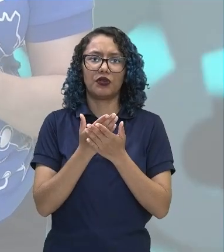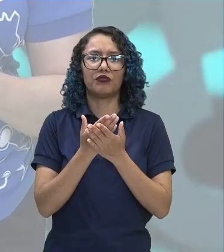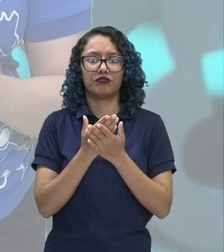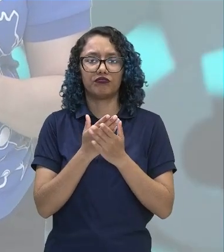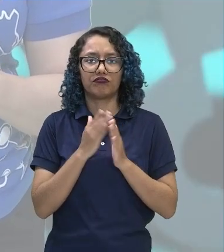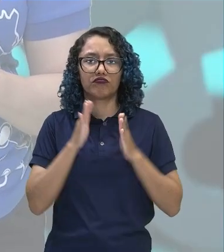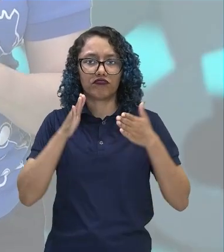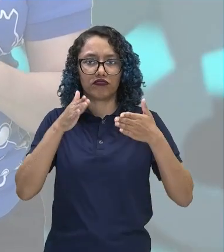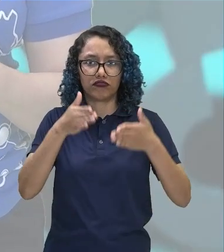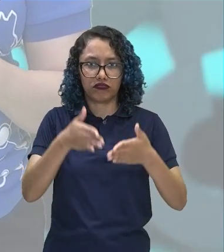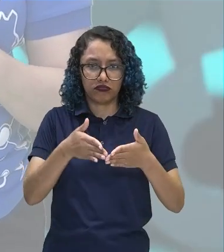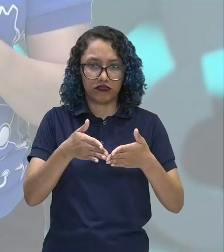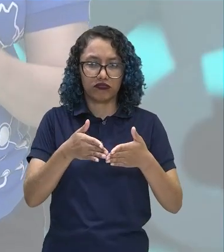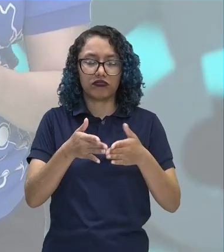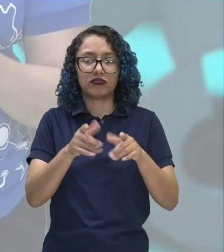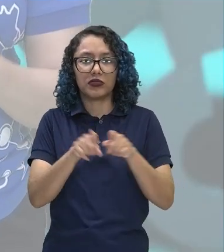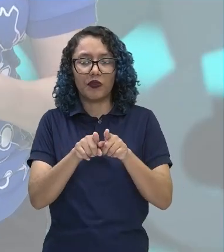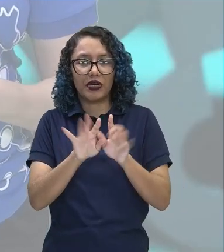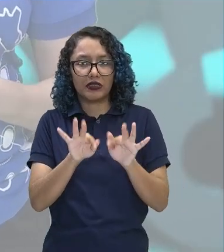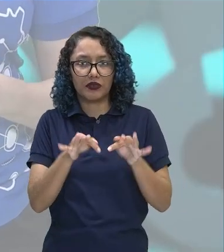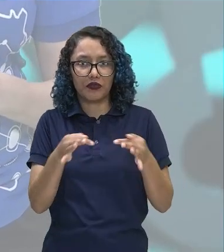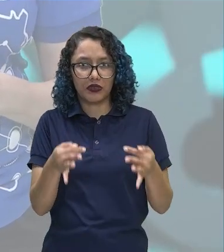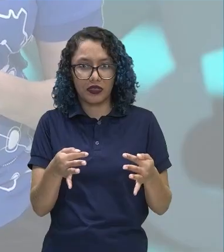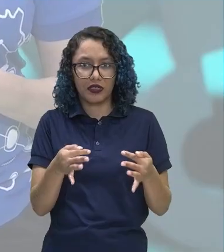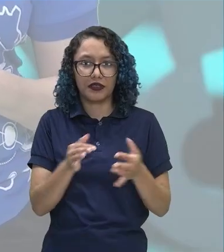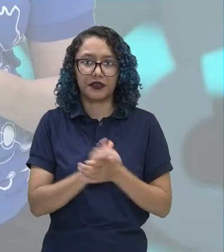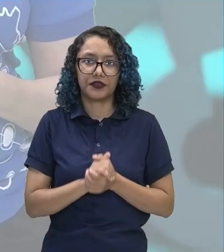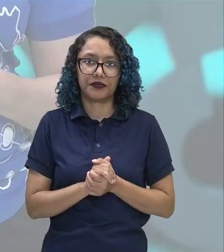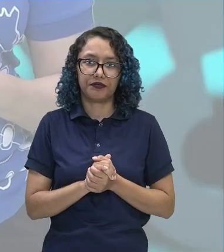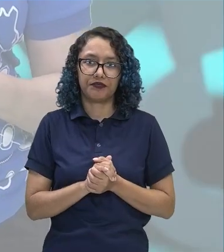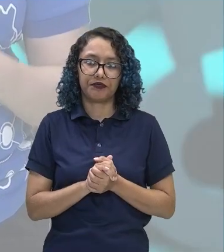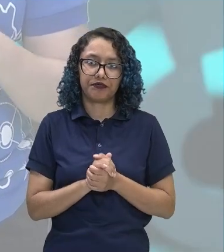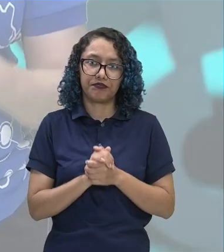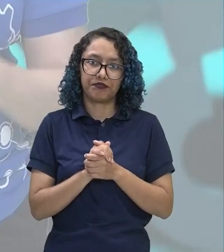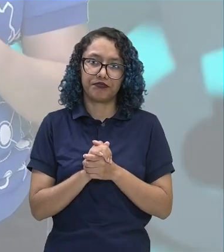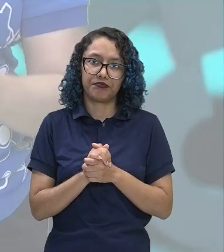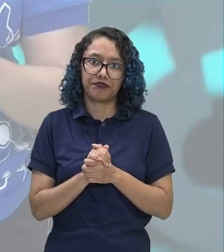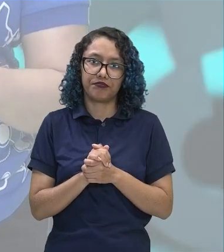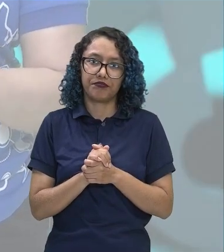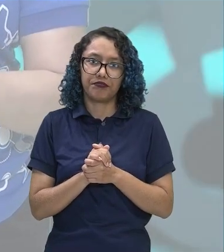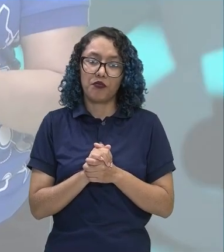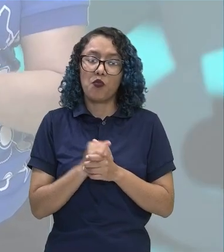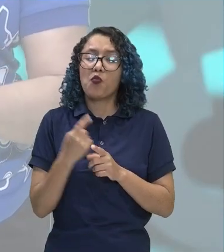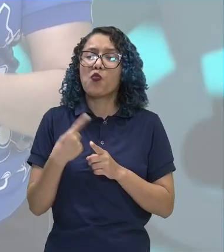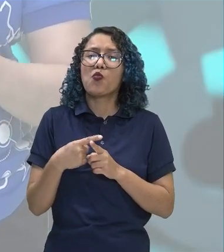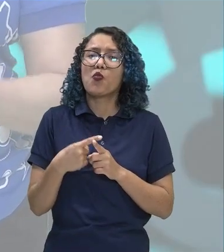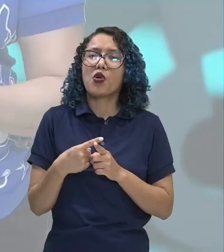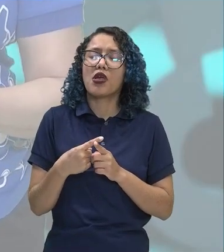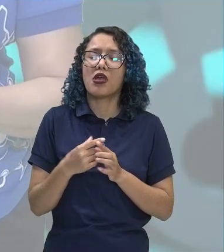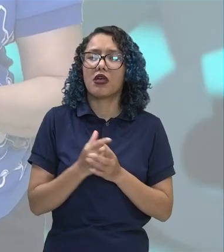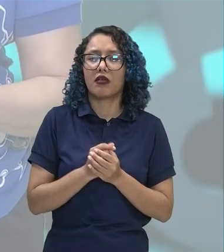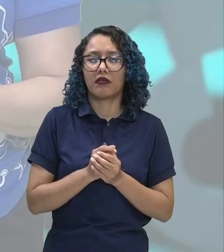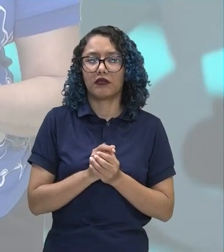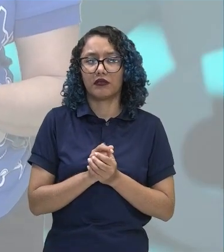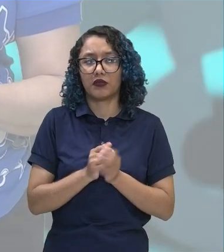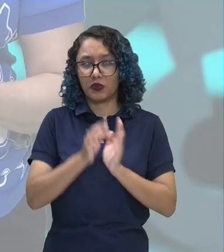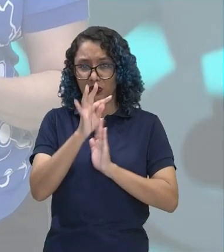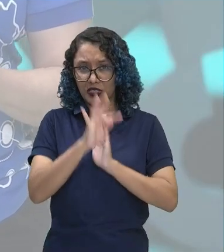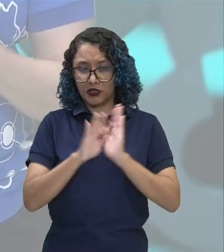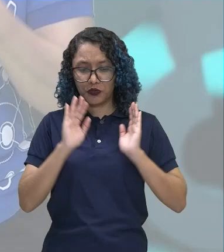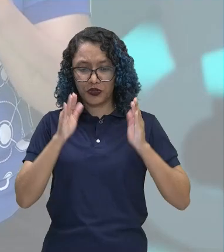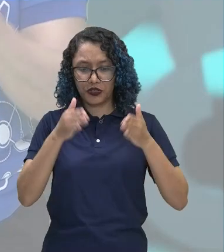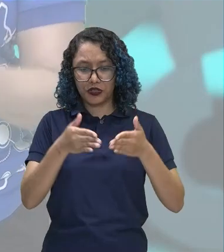fica simplicidade, vai cair na objetividade, né? Porque um texto objetivo, ele é simples,